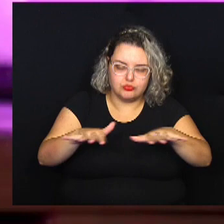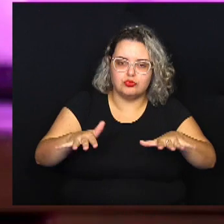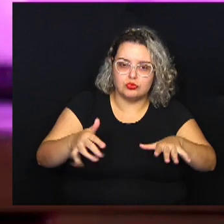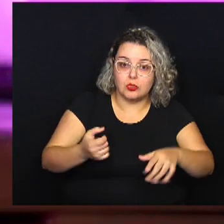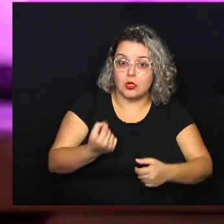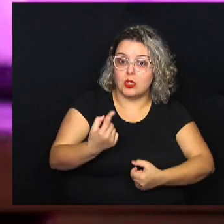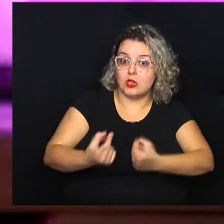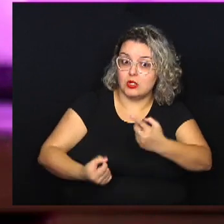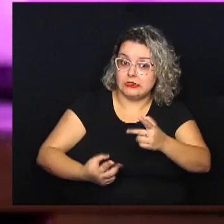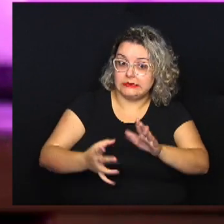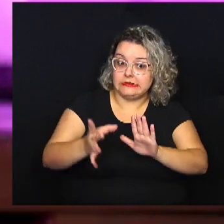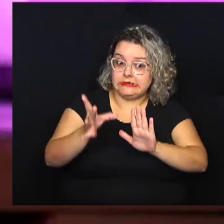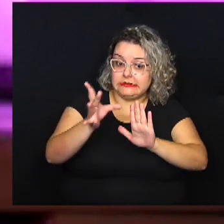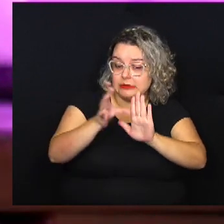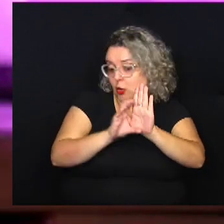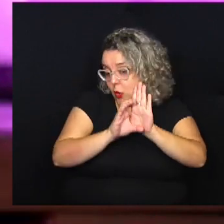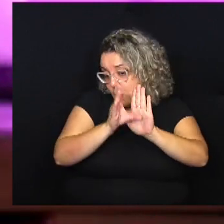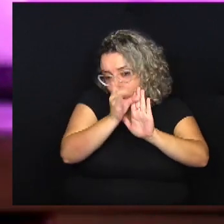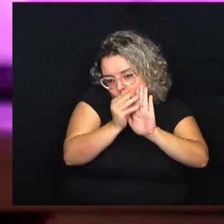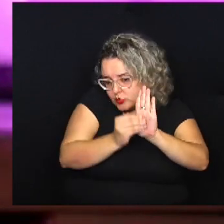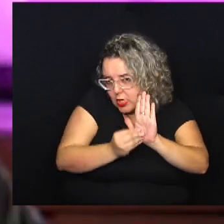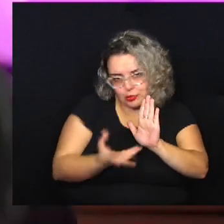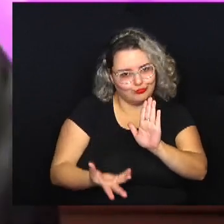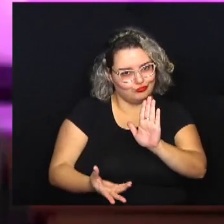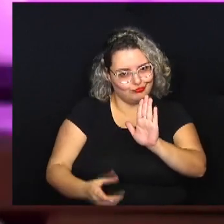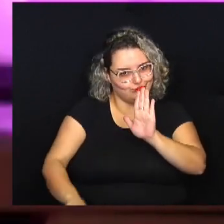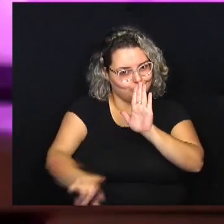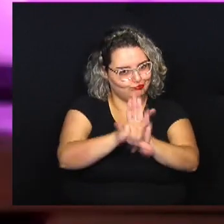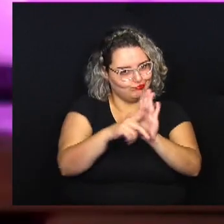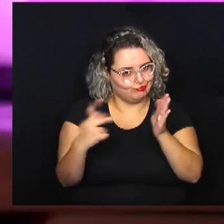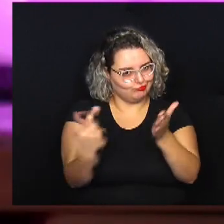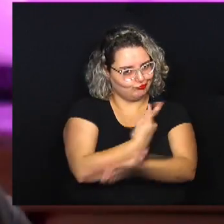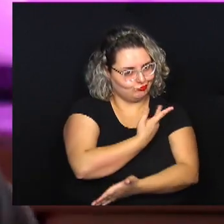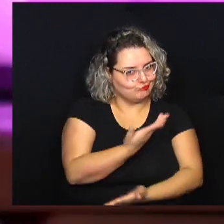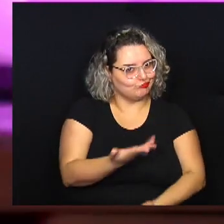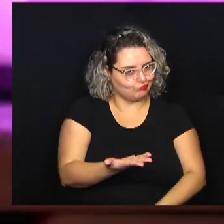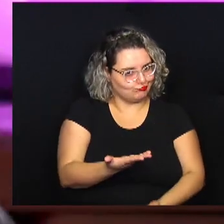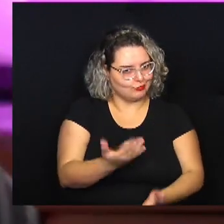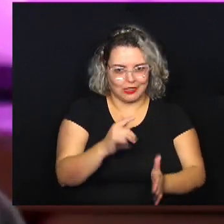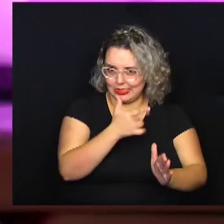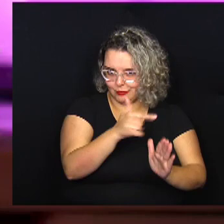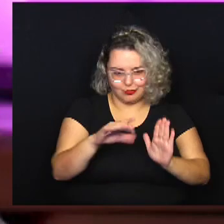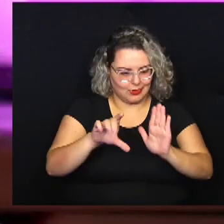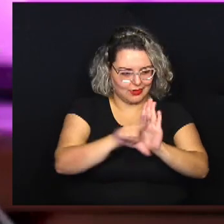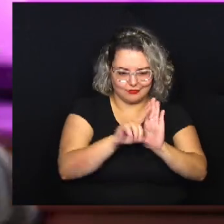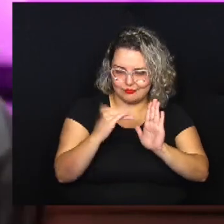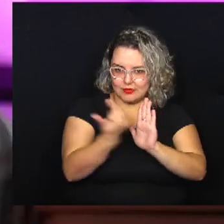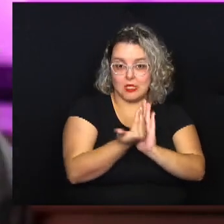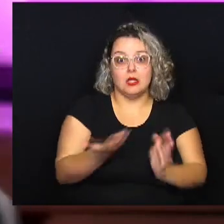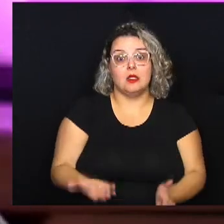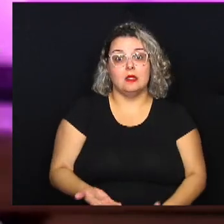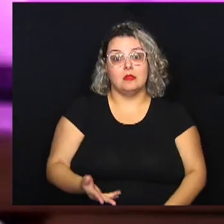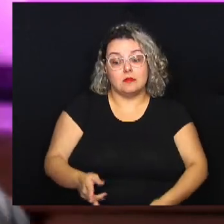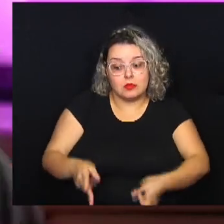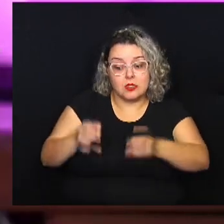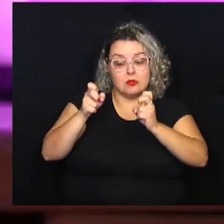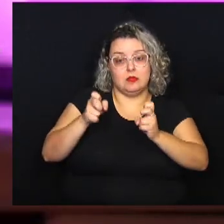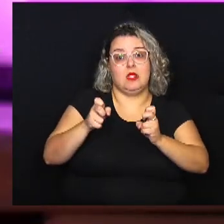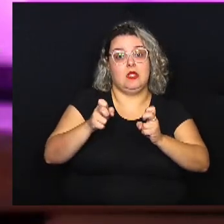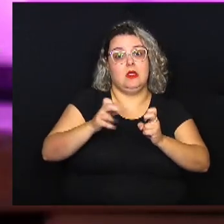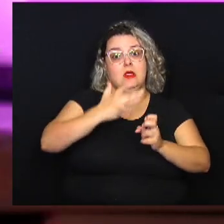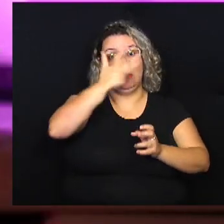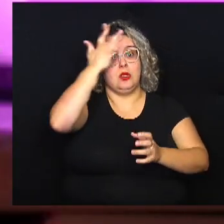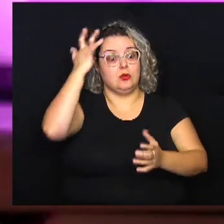conteúdo ilícito, né, e a gente tem ali a flagrante violação do direito do consumidor por erro da